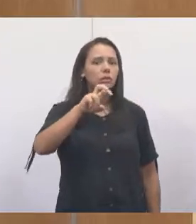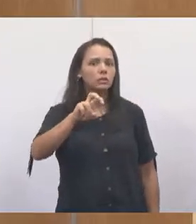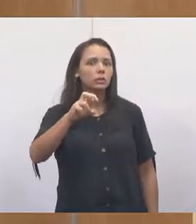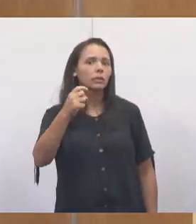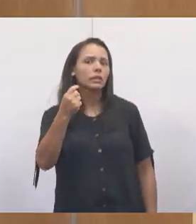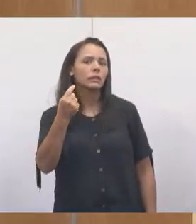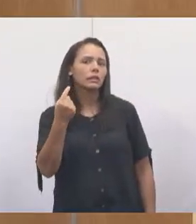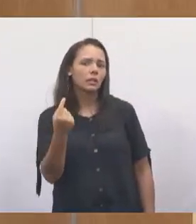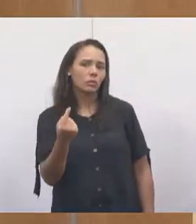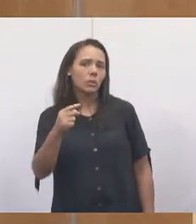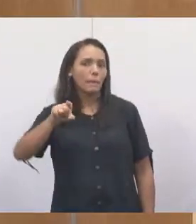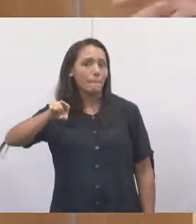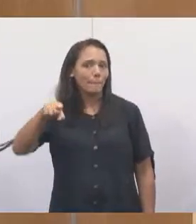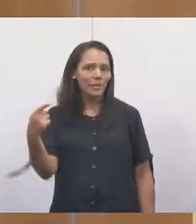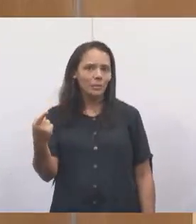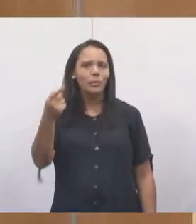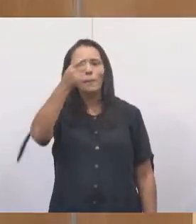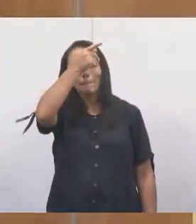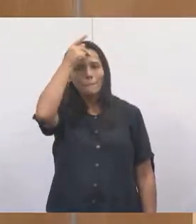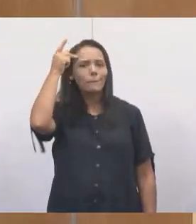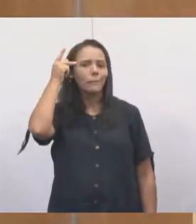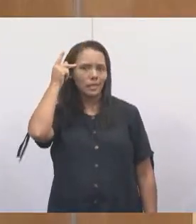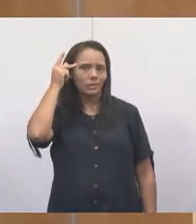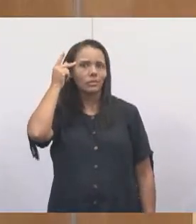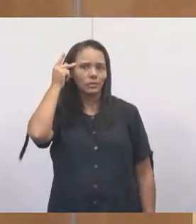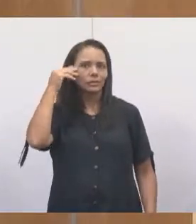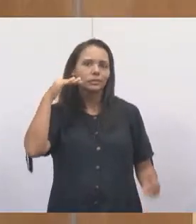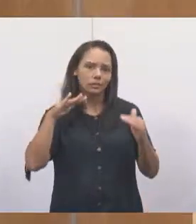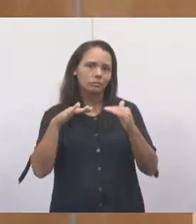251 mil habitantes já.